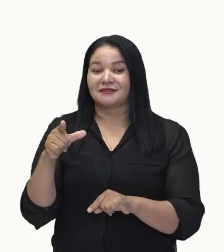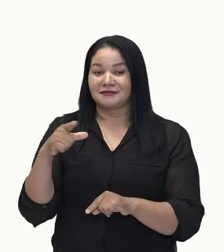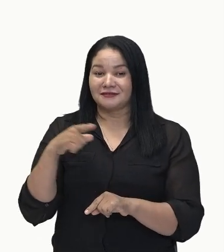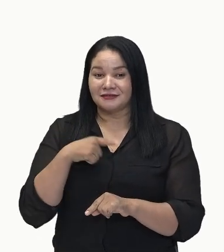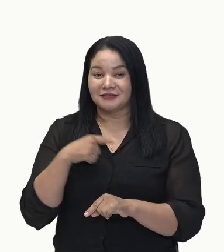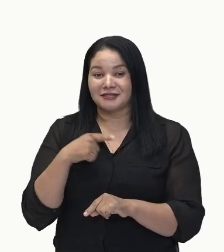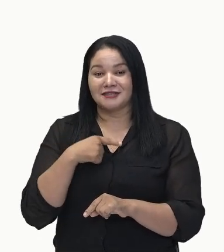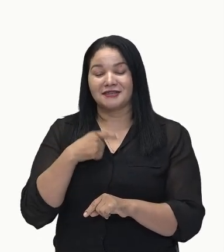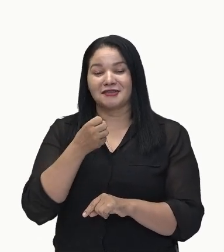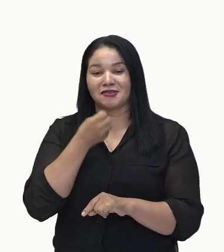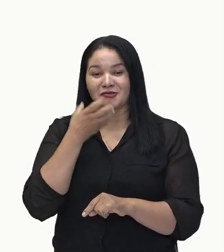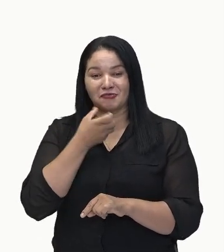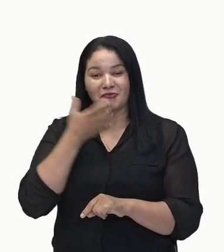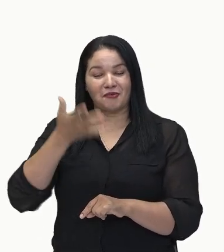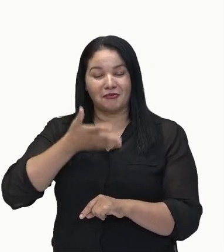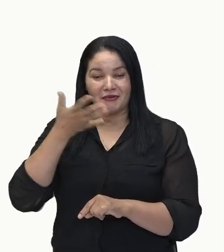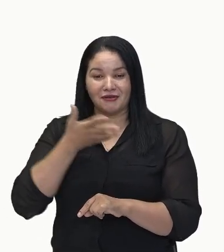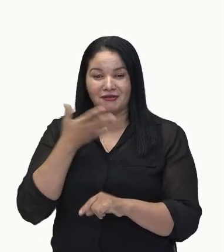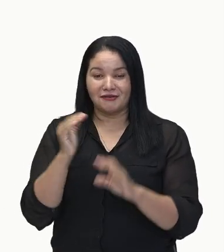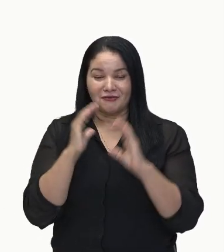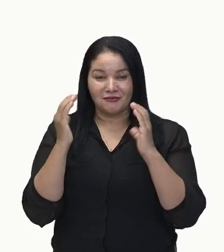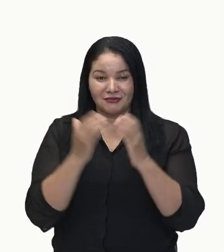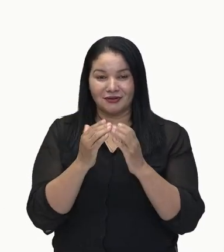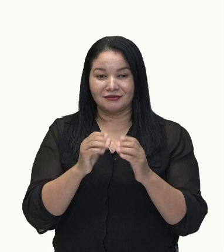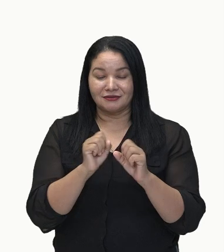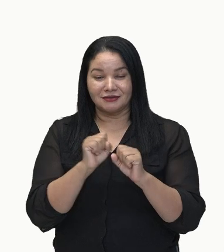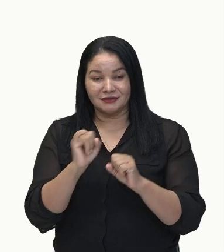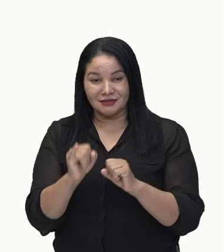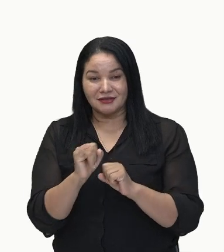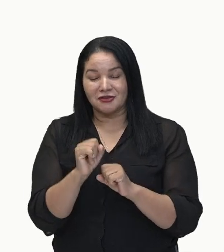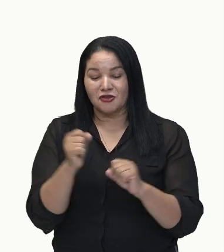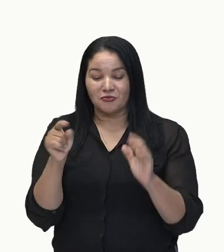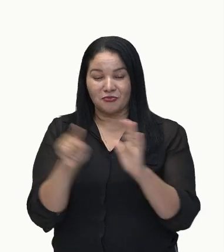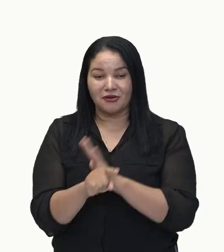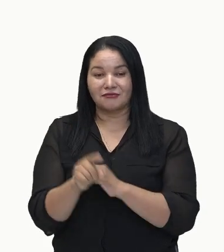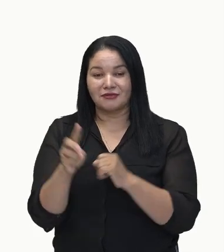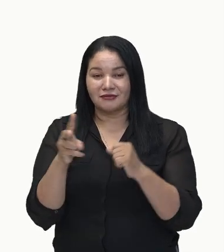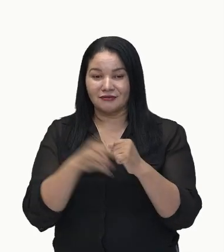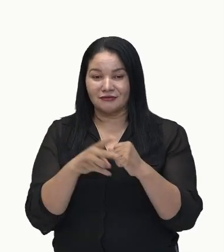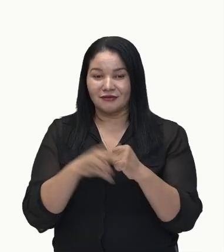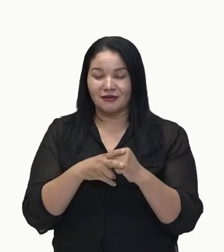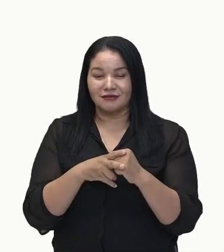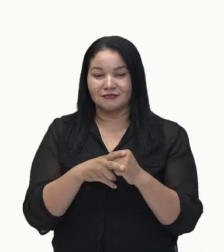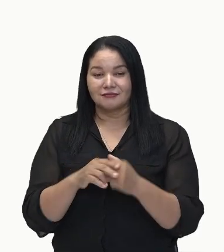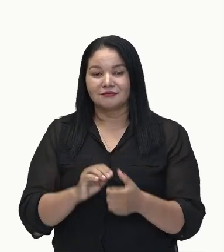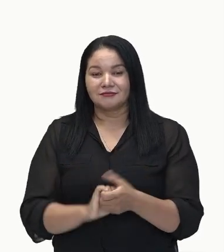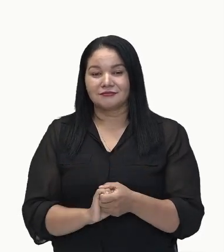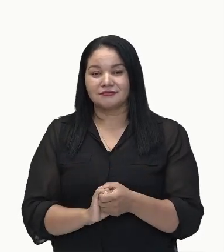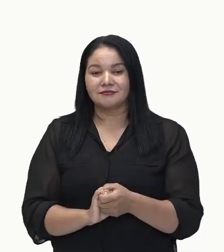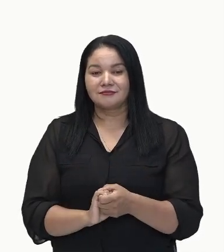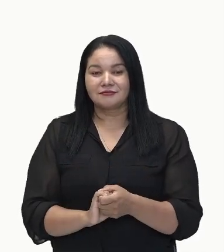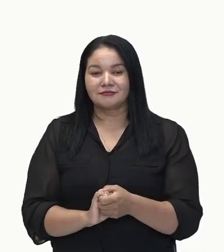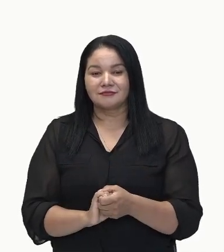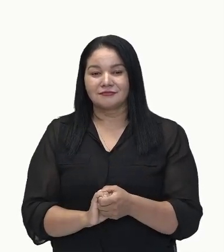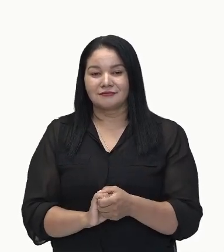boas palestras no Congresso. Se você perguntar do verbo, assim, ó, o que há,